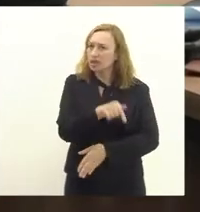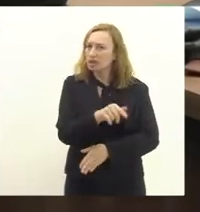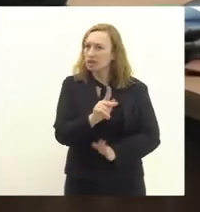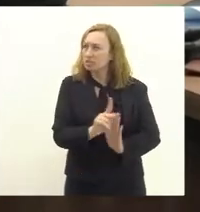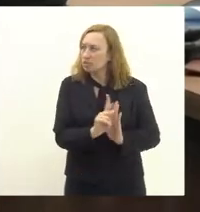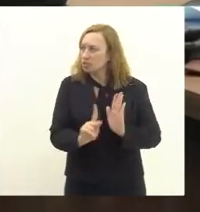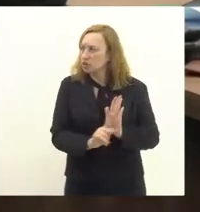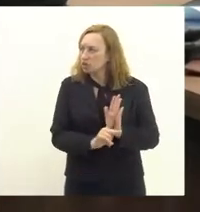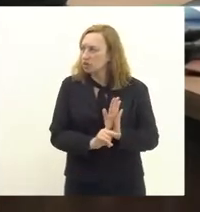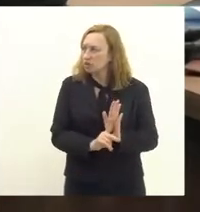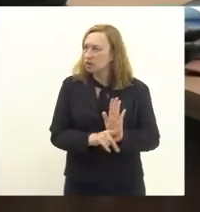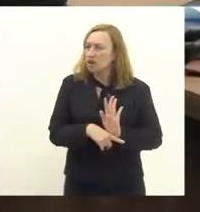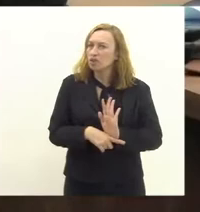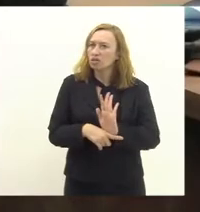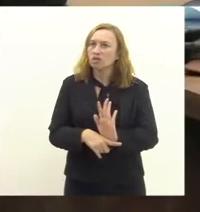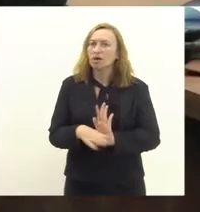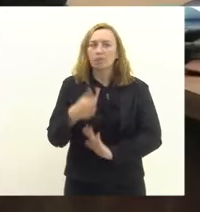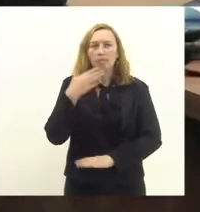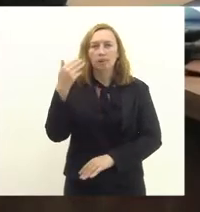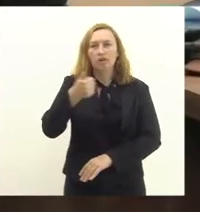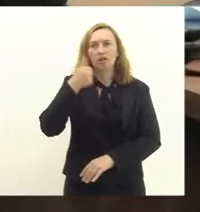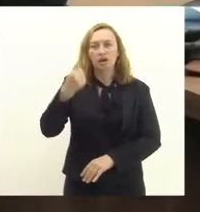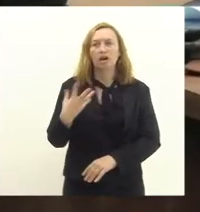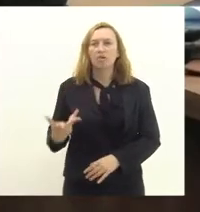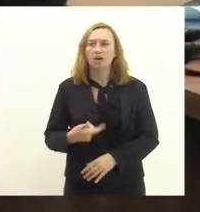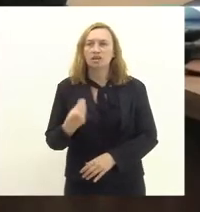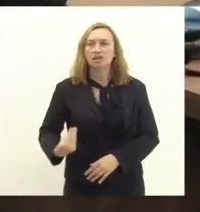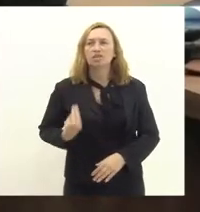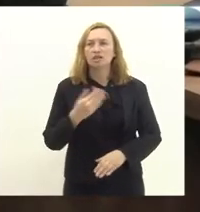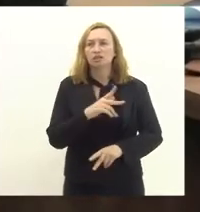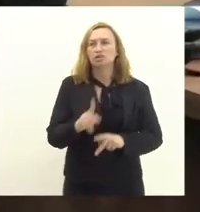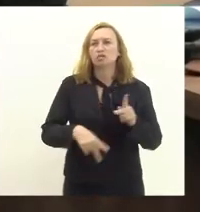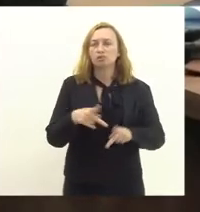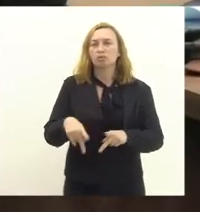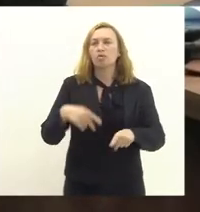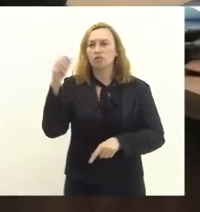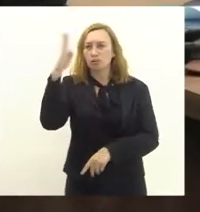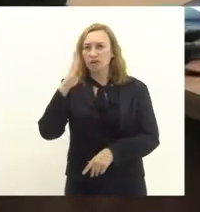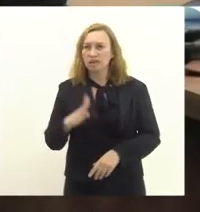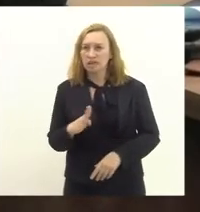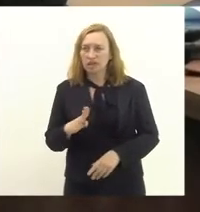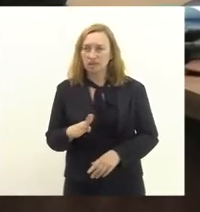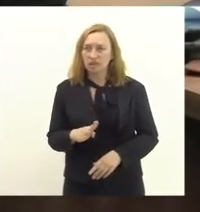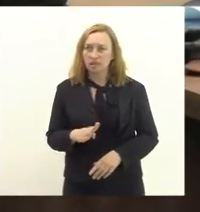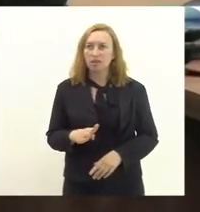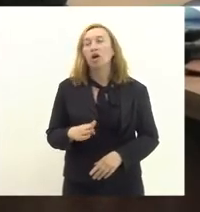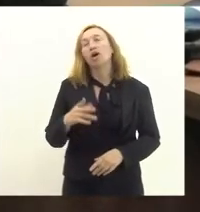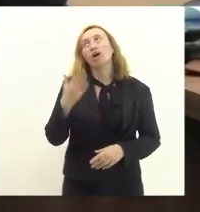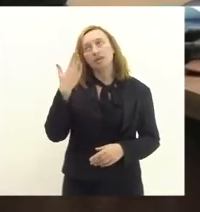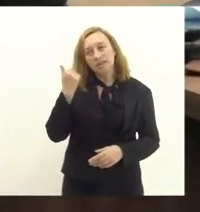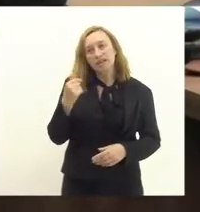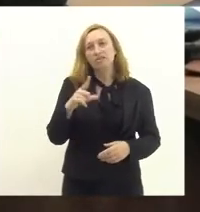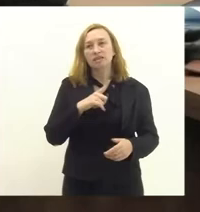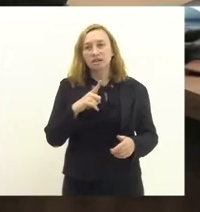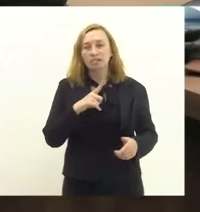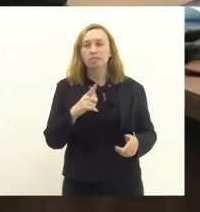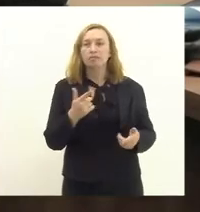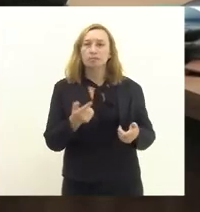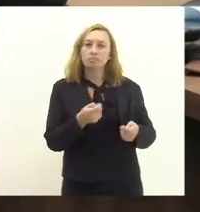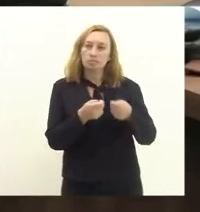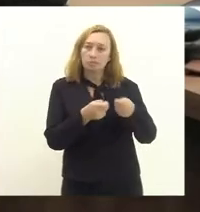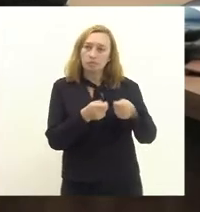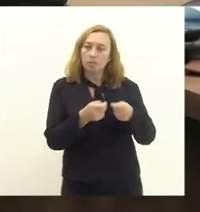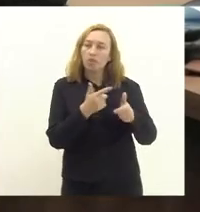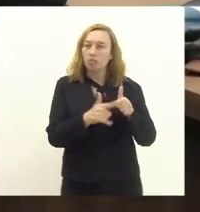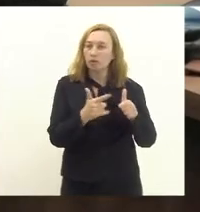vai contribuir para melhorar a qualidade de vida do povo brasileiro. Eu sei que vai haver o problema de controle,